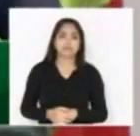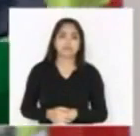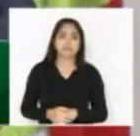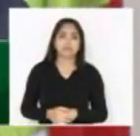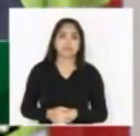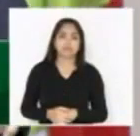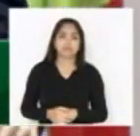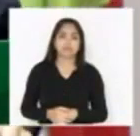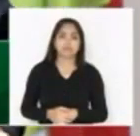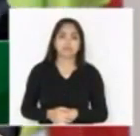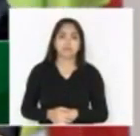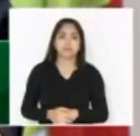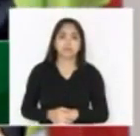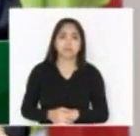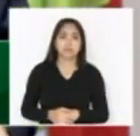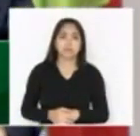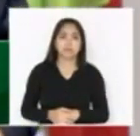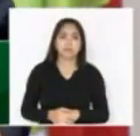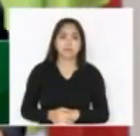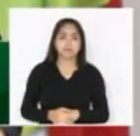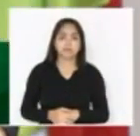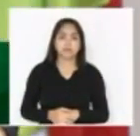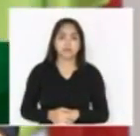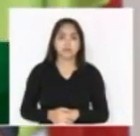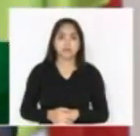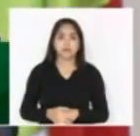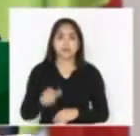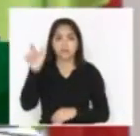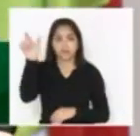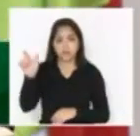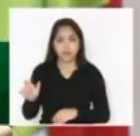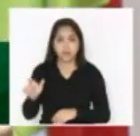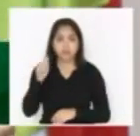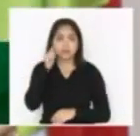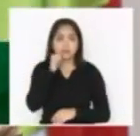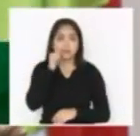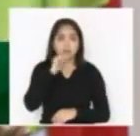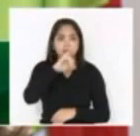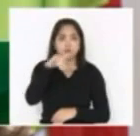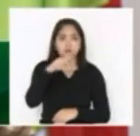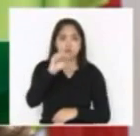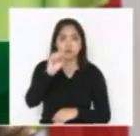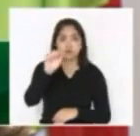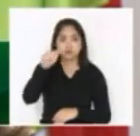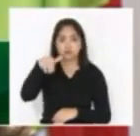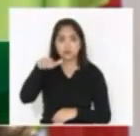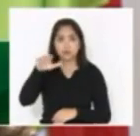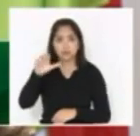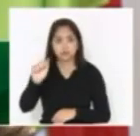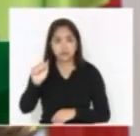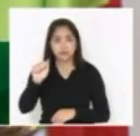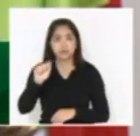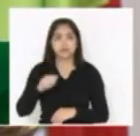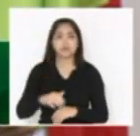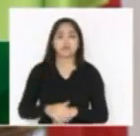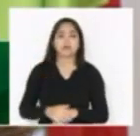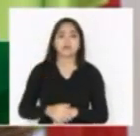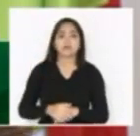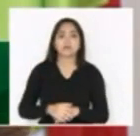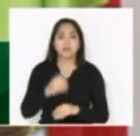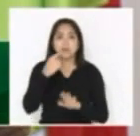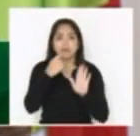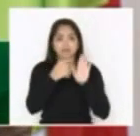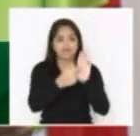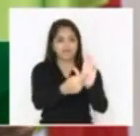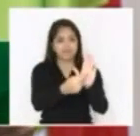A voz de Joana Seben se levanta para denunciar um número